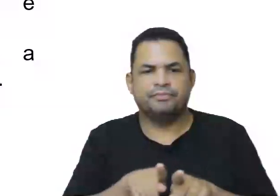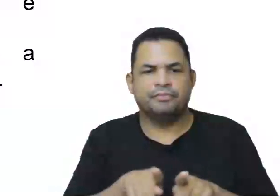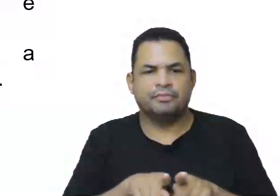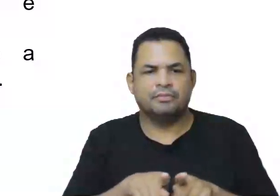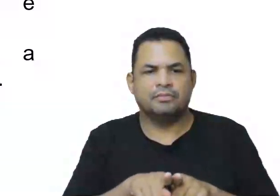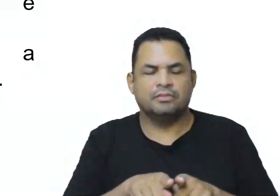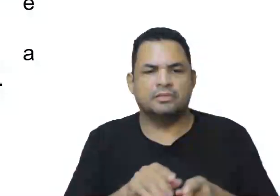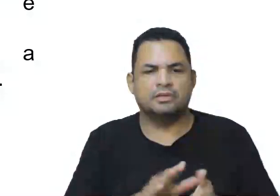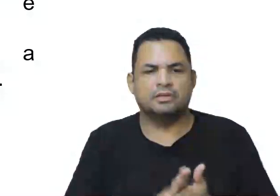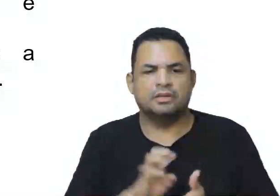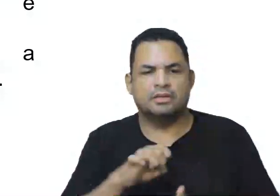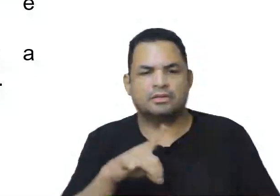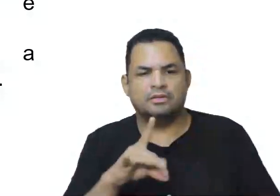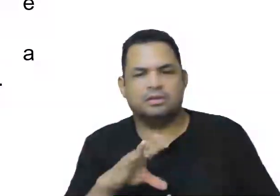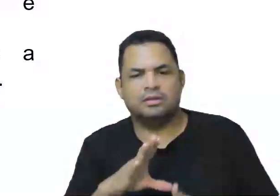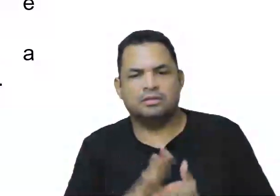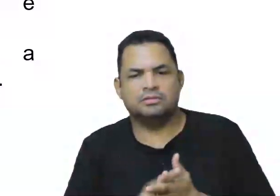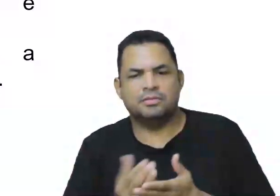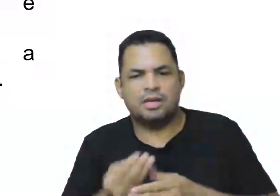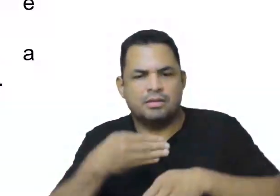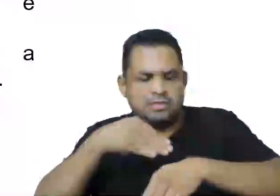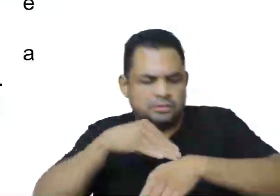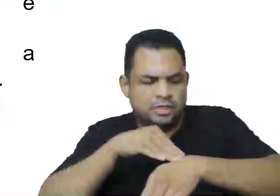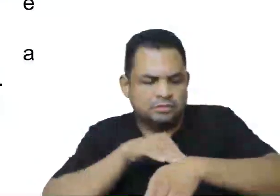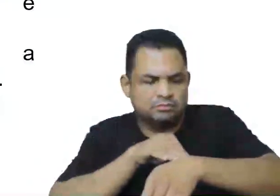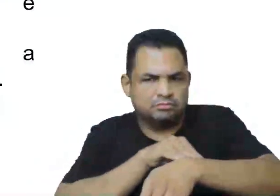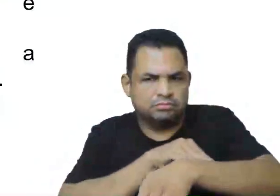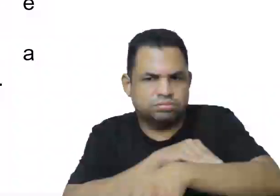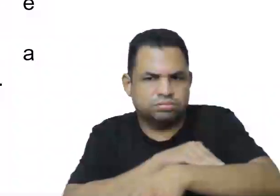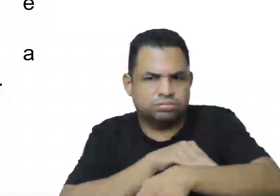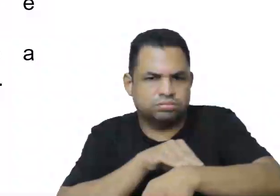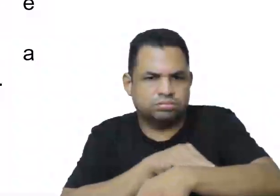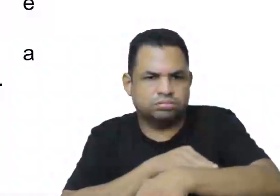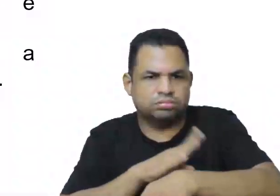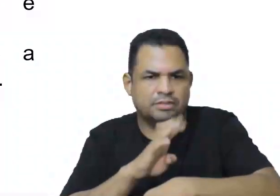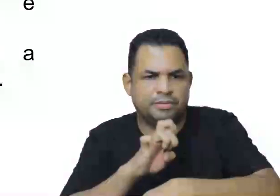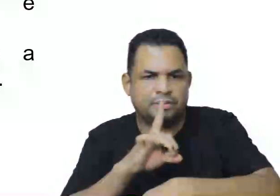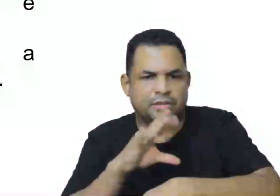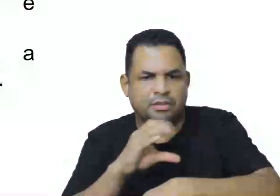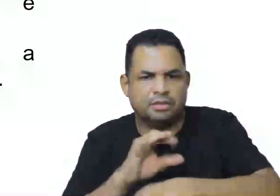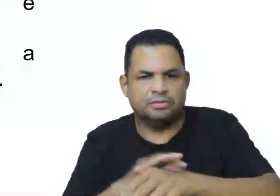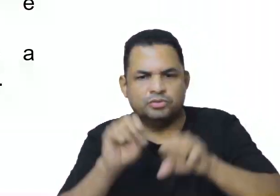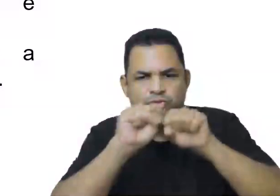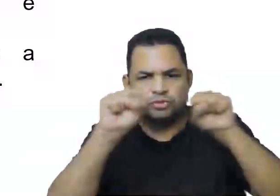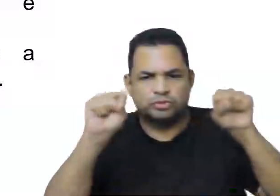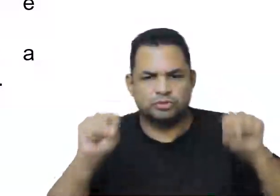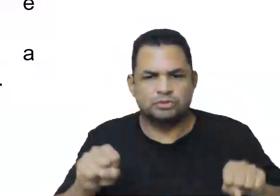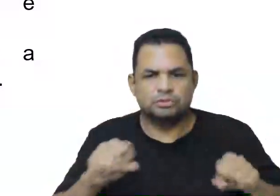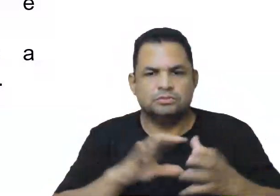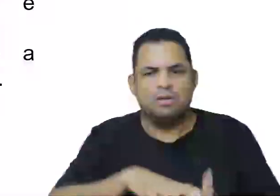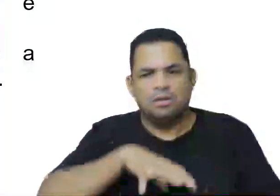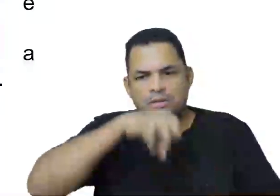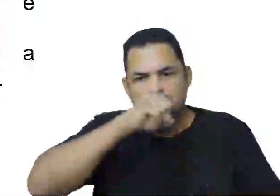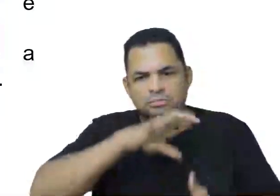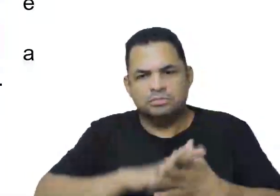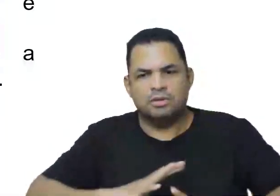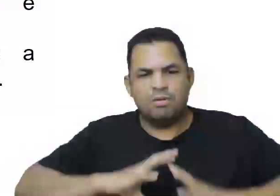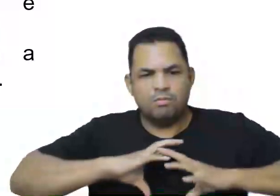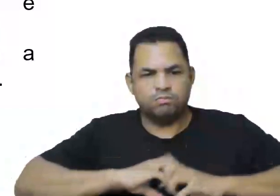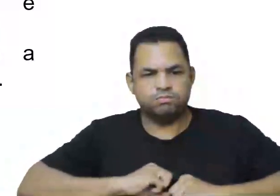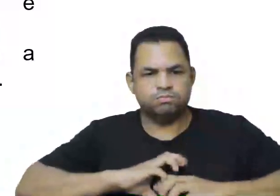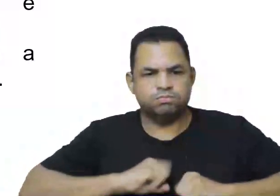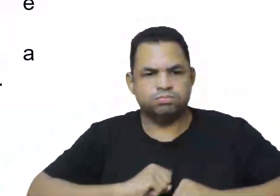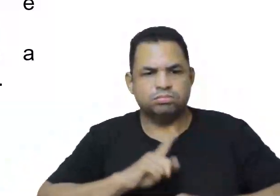uma camada mais interna e vai dar origem a quem? Epitélio dos sistemas respiratórios, digestivo e